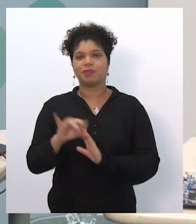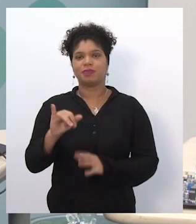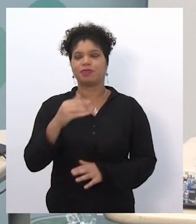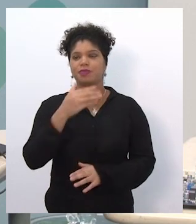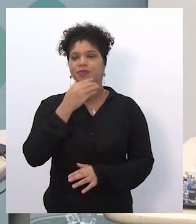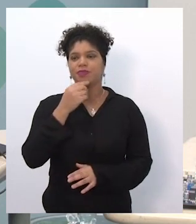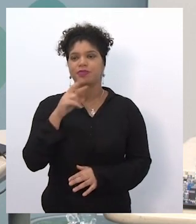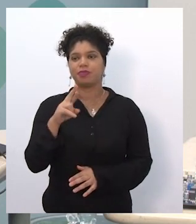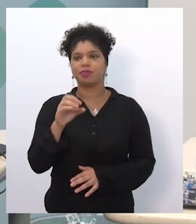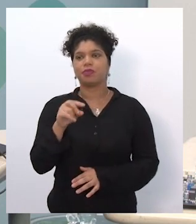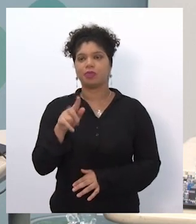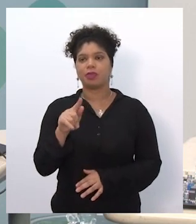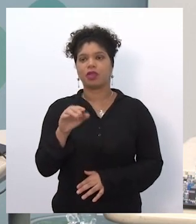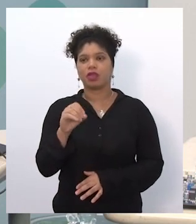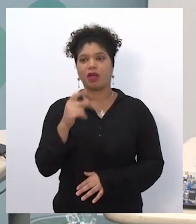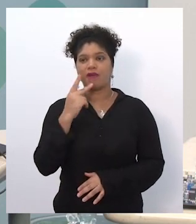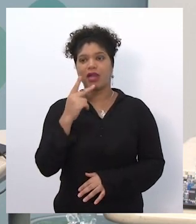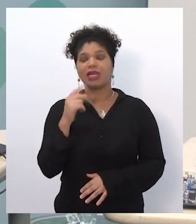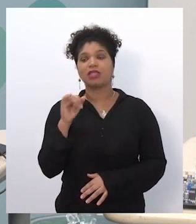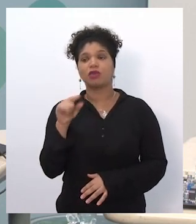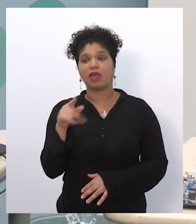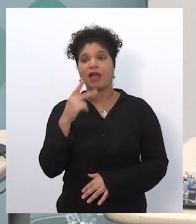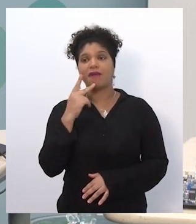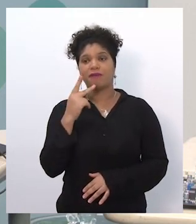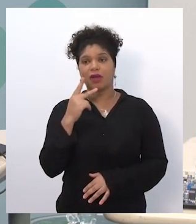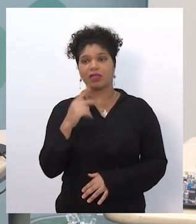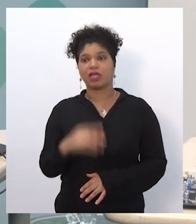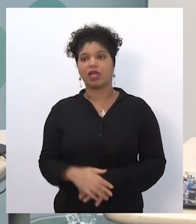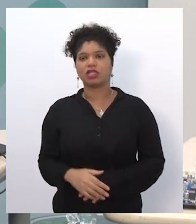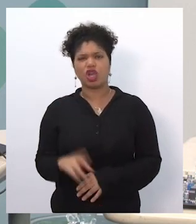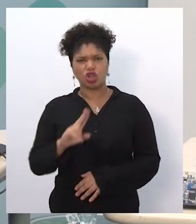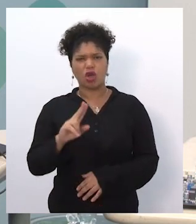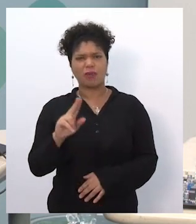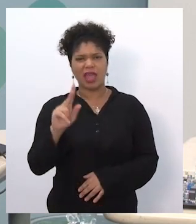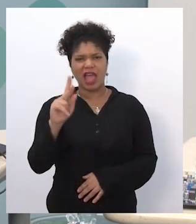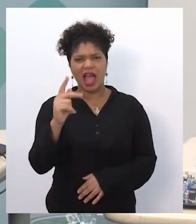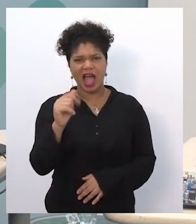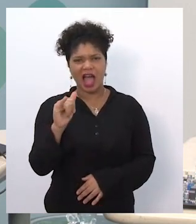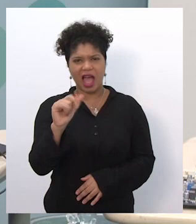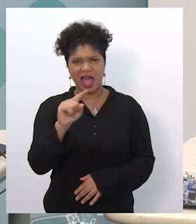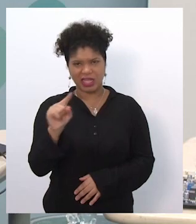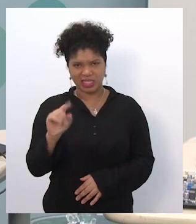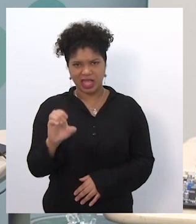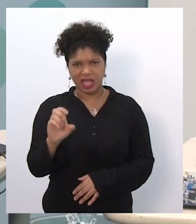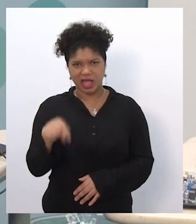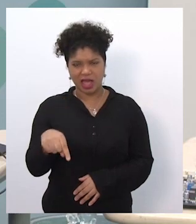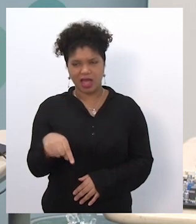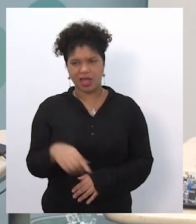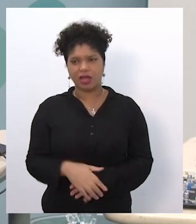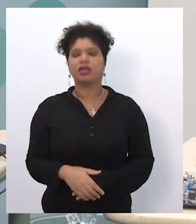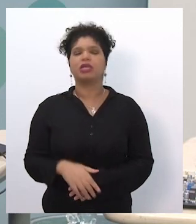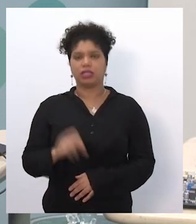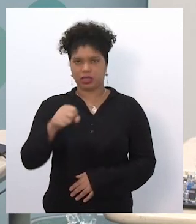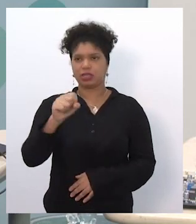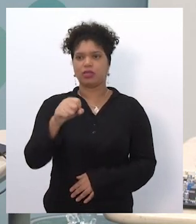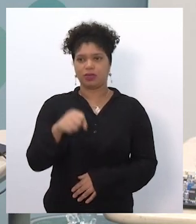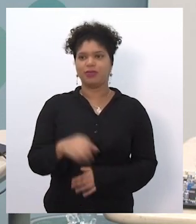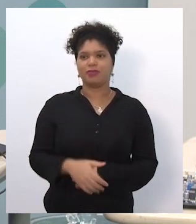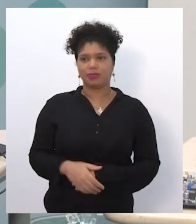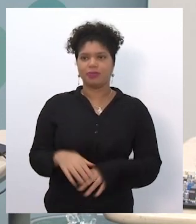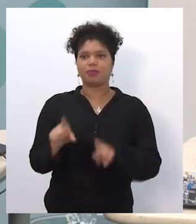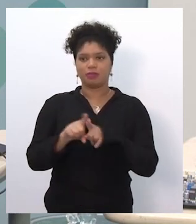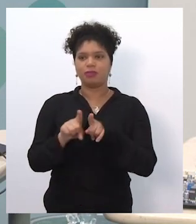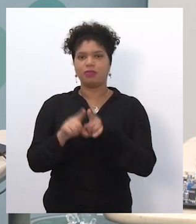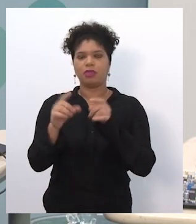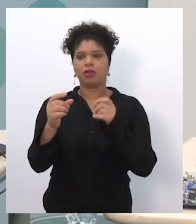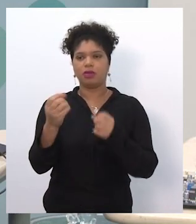pessoas aqui perguntando se vocês vão falar do processador Ryzen. É Ryzen? Isso. Sim. Da AMD. Ryzen. Vamos falar um pouquinho